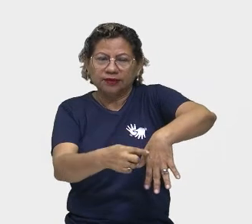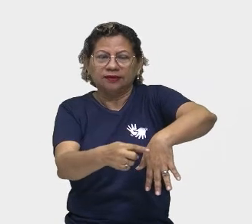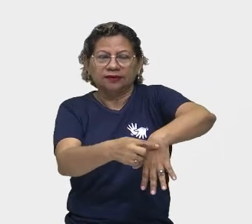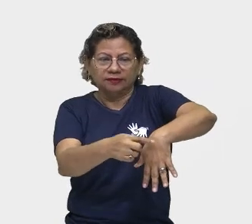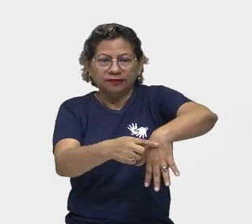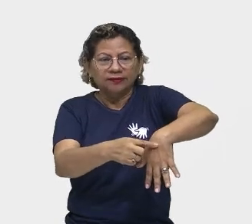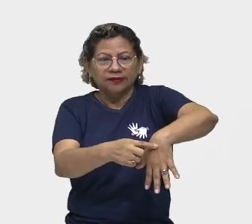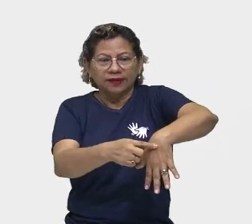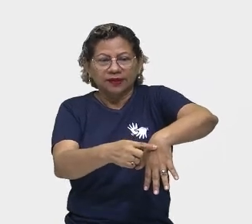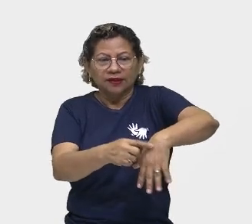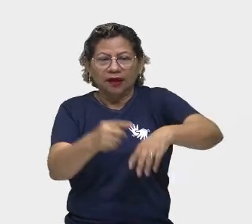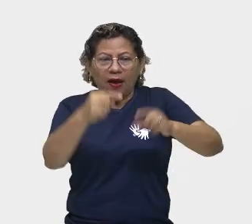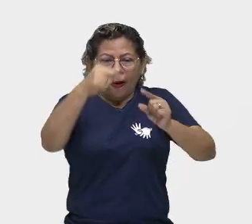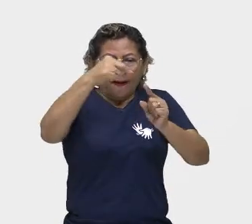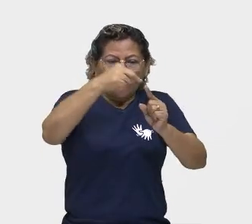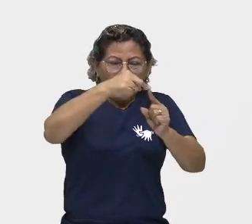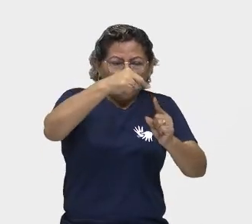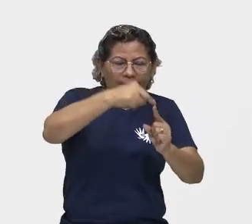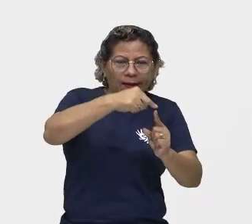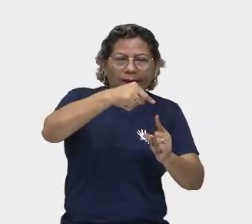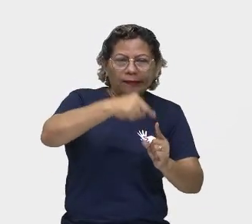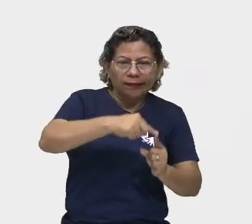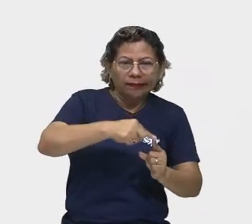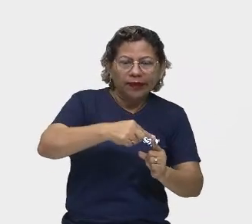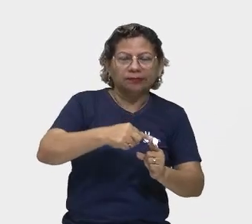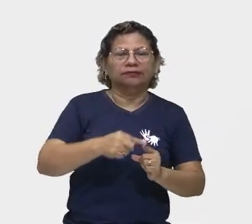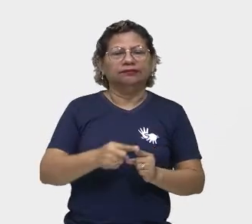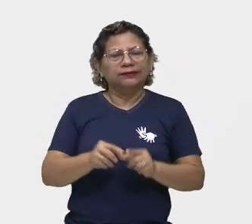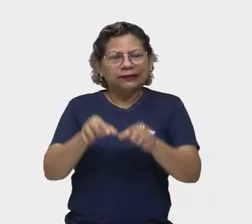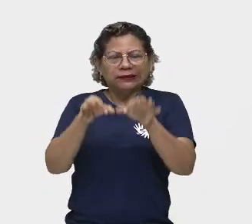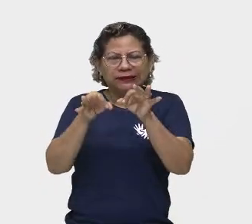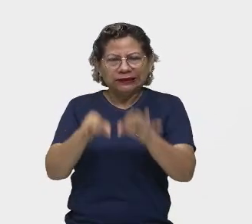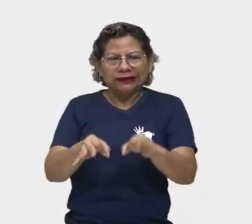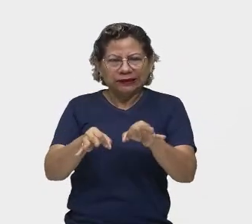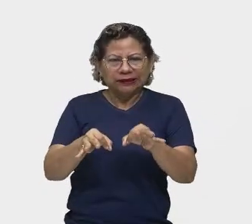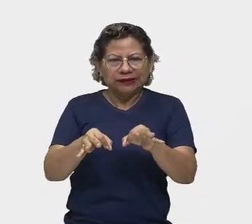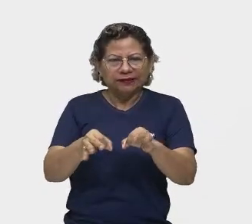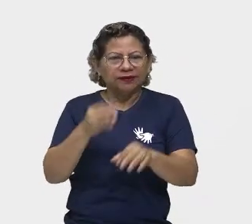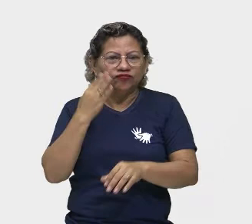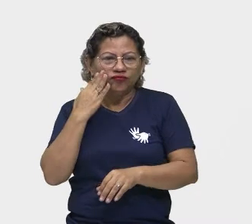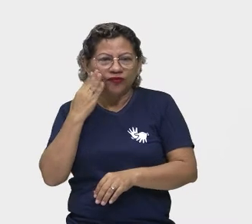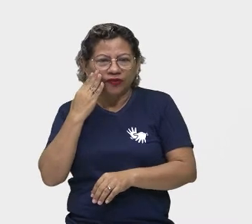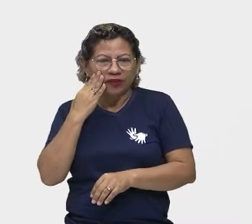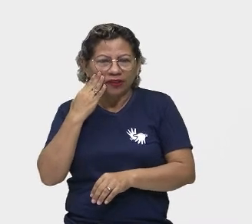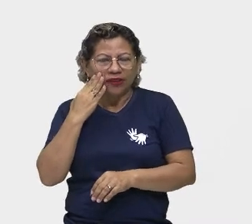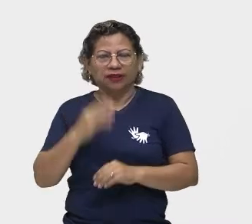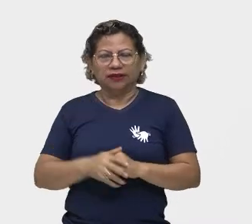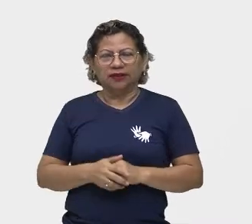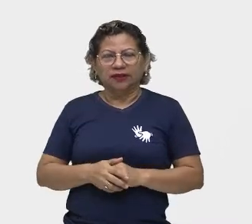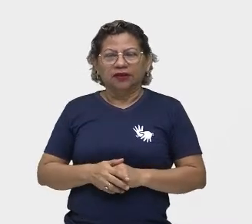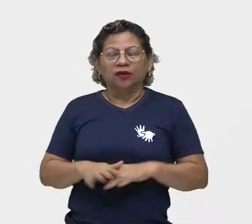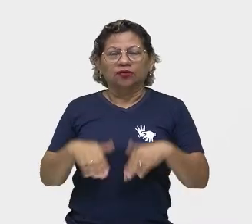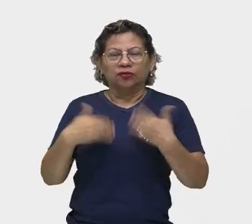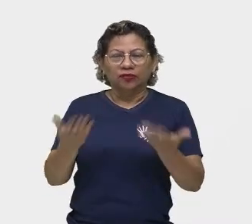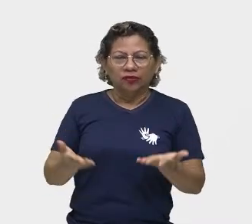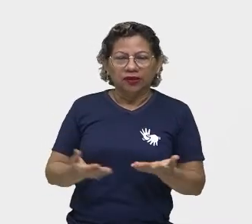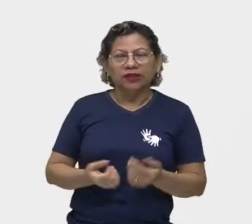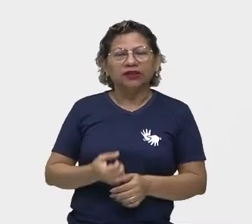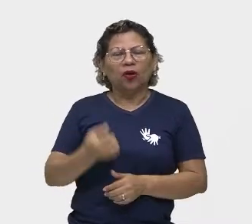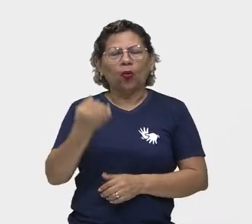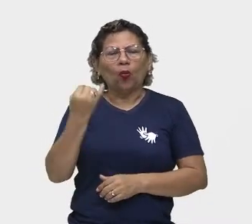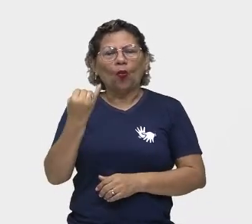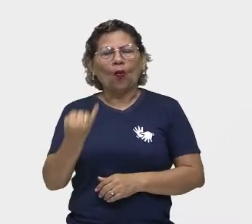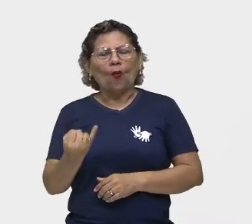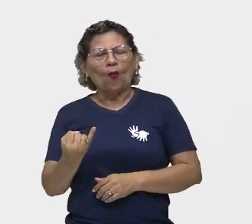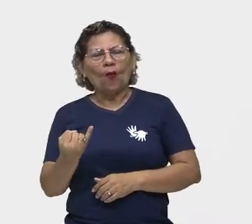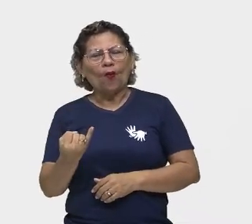escápula EA clavícula né se o Sininho aqui que a gente chama tá de saboneteira né quando a gente tá amava a gente observa é a clavícula